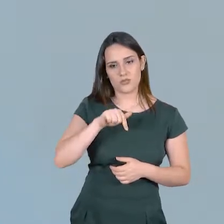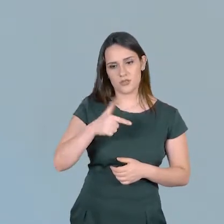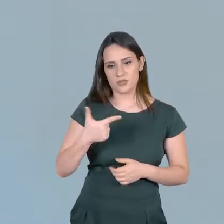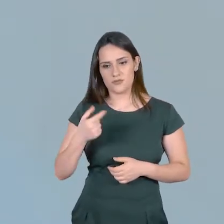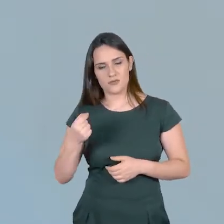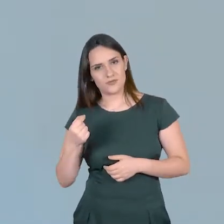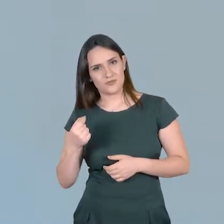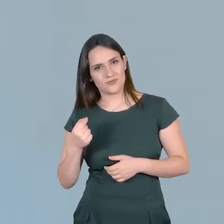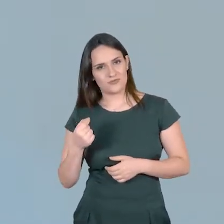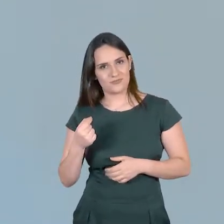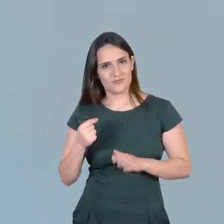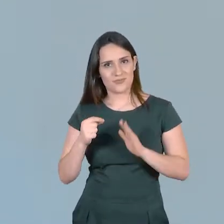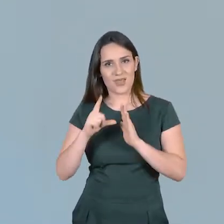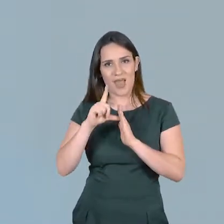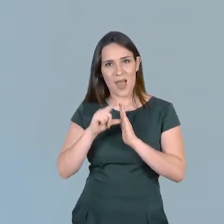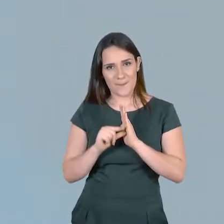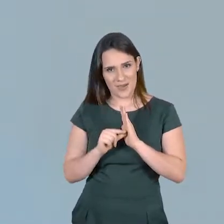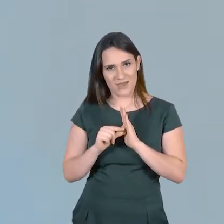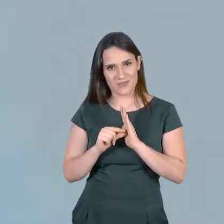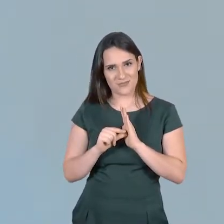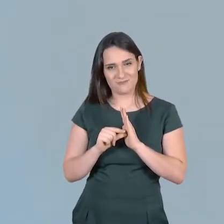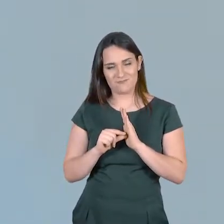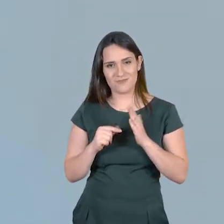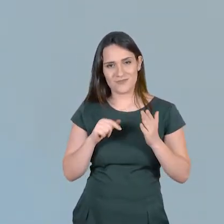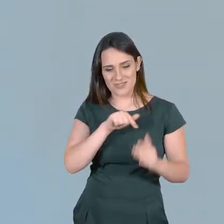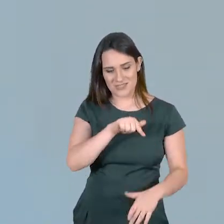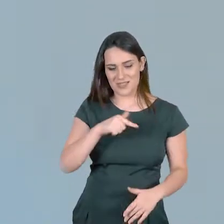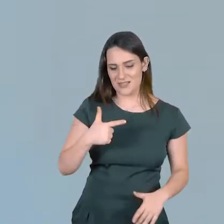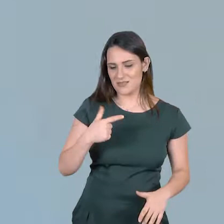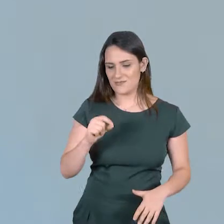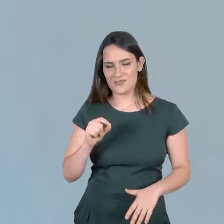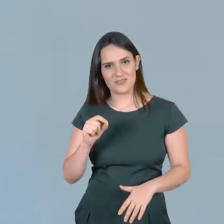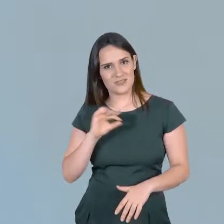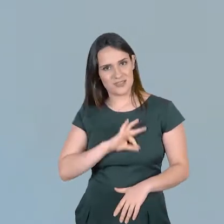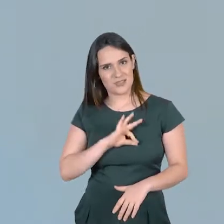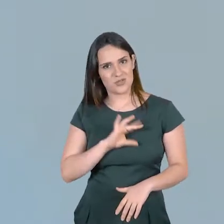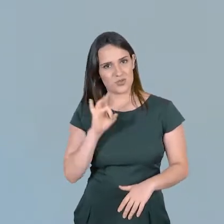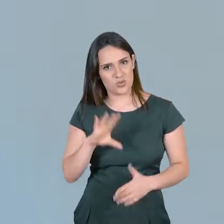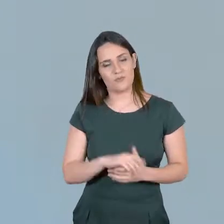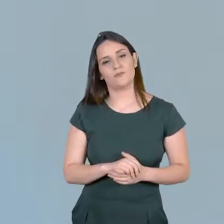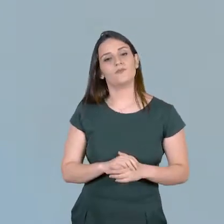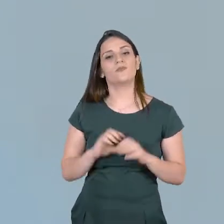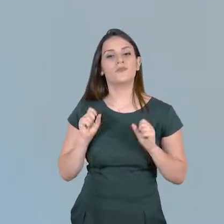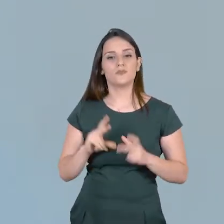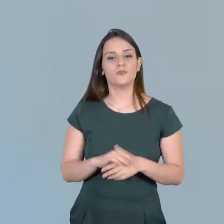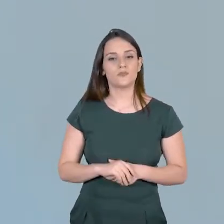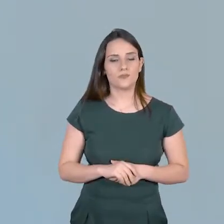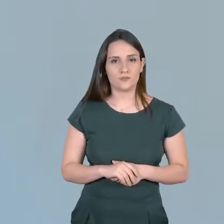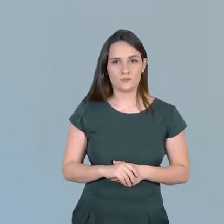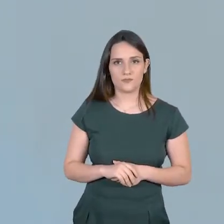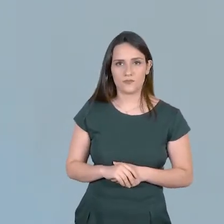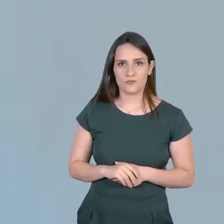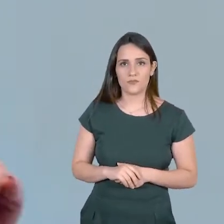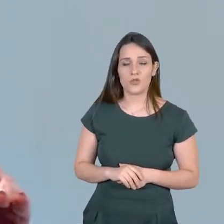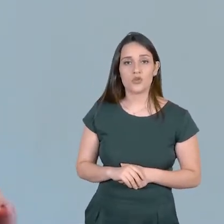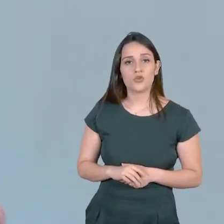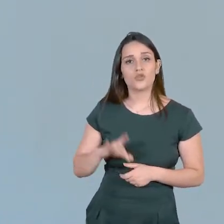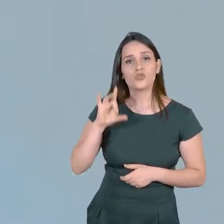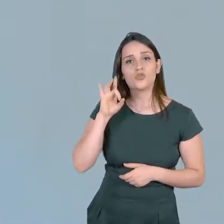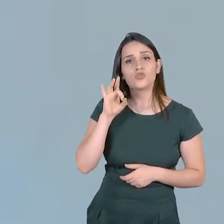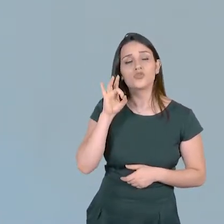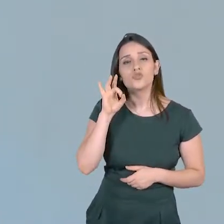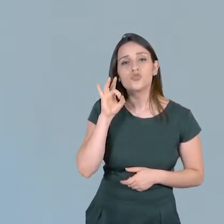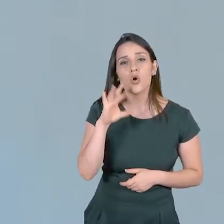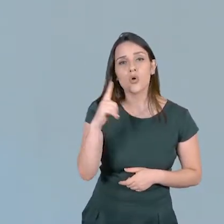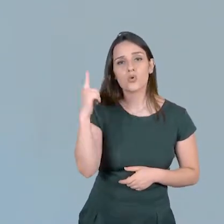salário mínimo, certo? Se ela tiver uma renda, fica 720. Ela só vai para um salário mínimo se ela não tiver renda